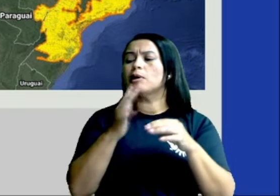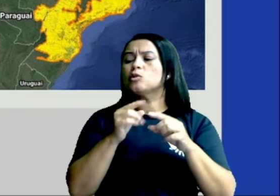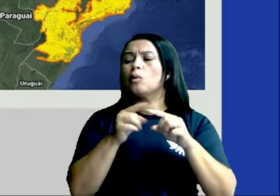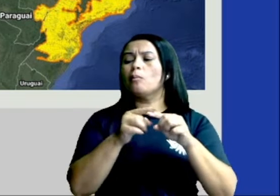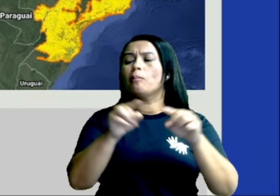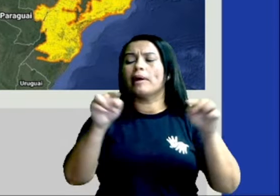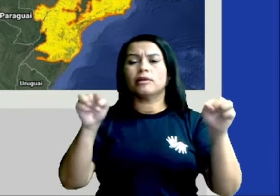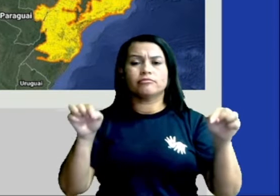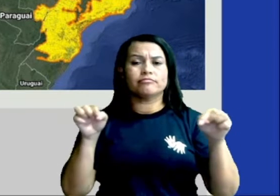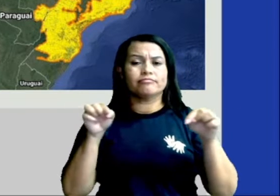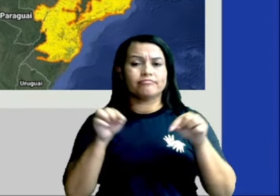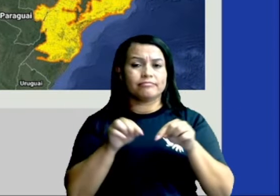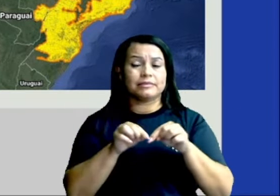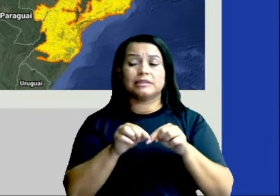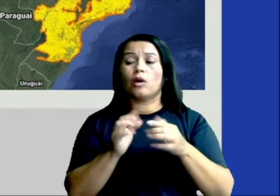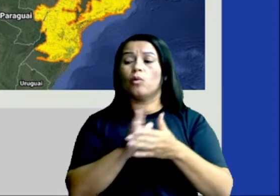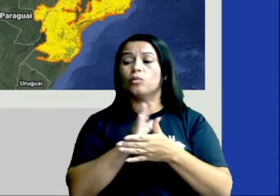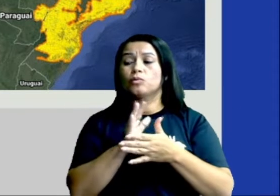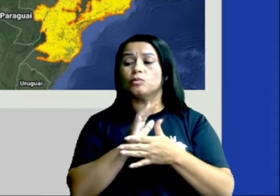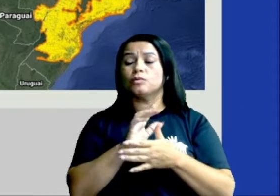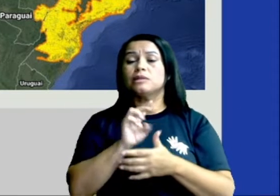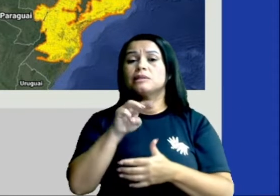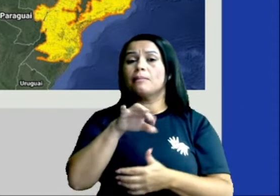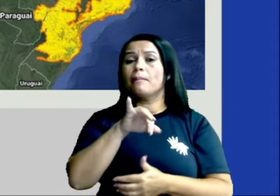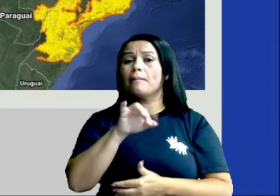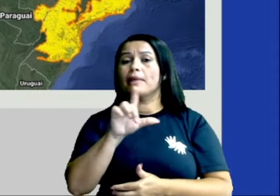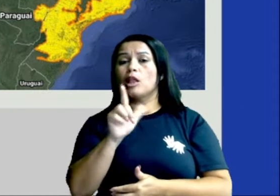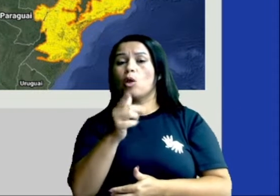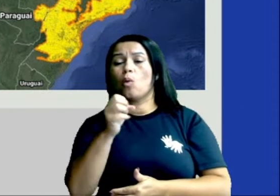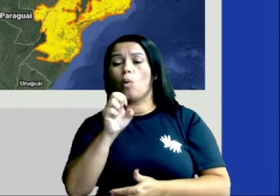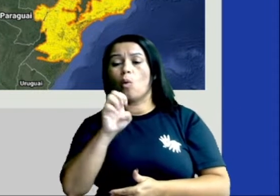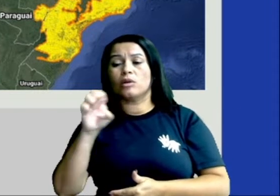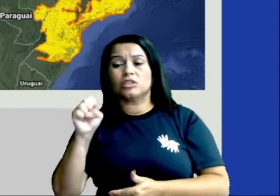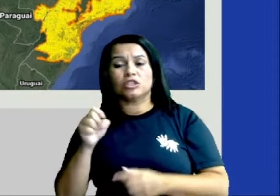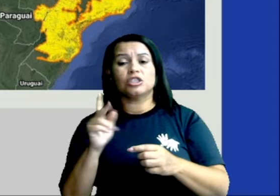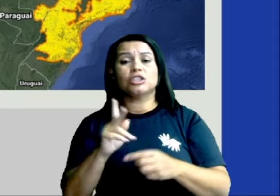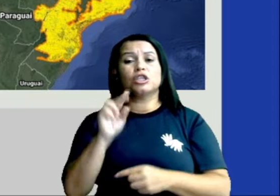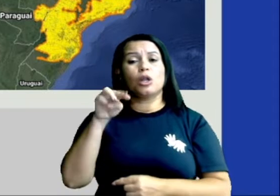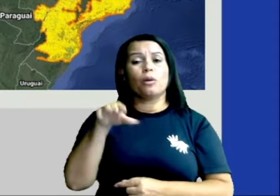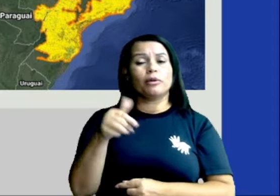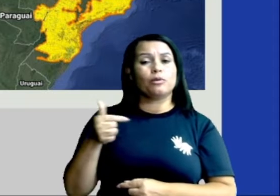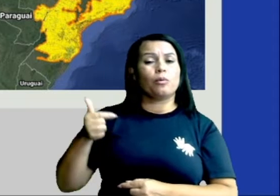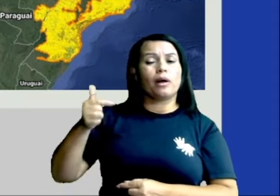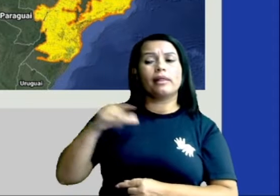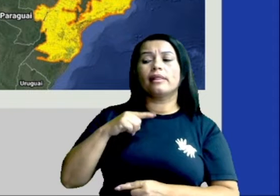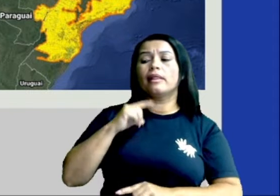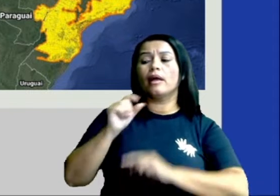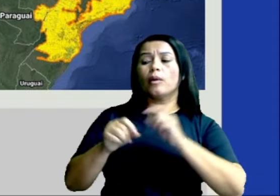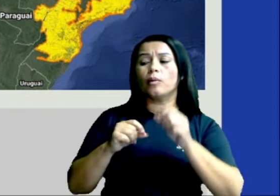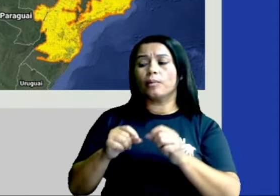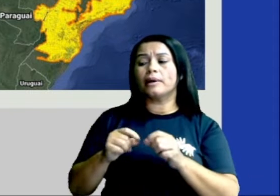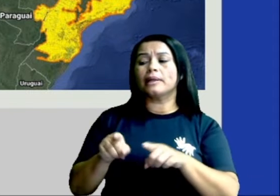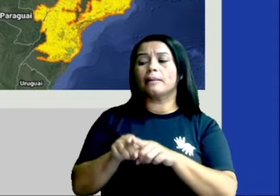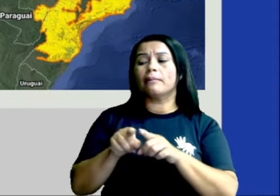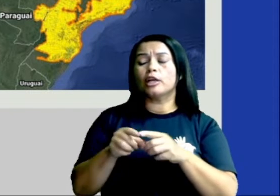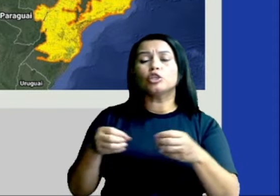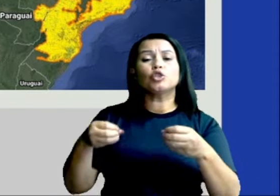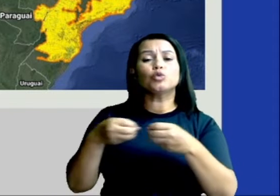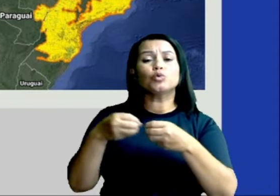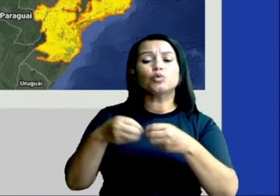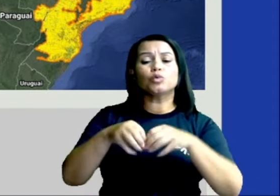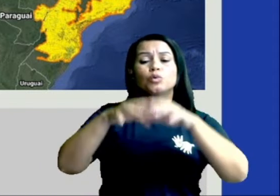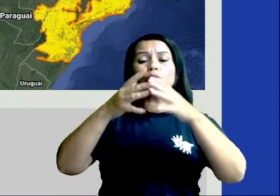no território brasileiro. E aí você tem essa proximidade com o oceano, faz com que o clima úmido, né, favoreça ao